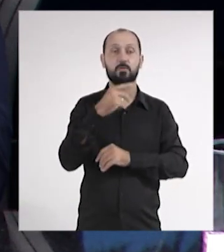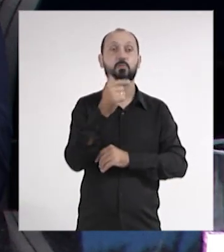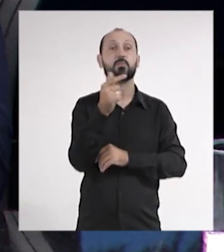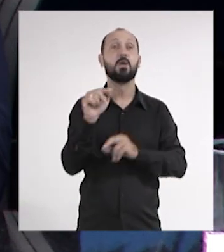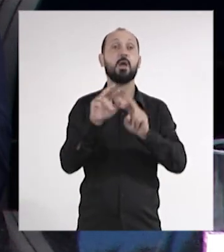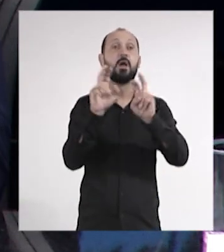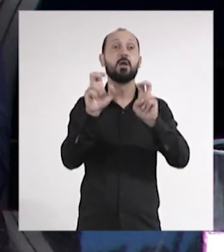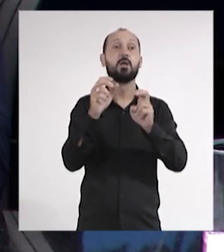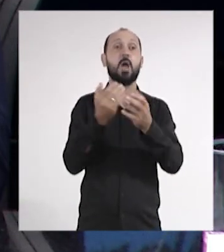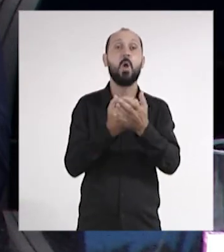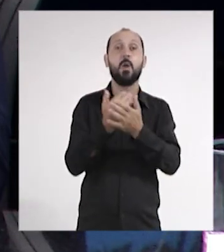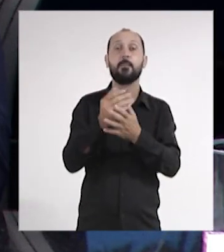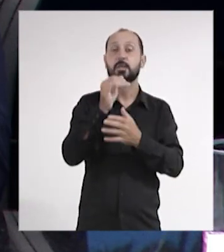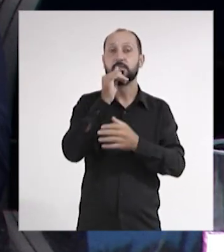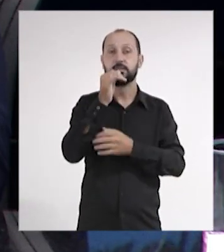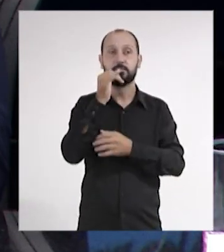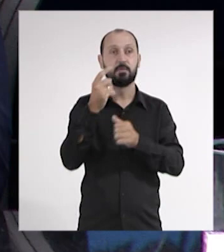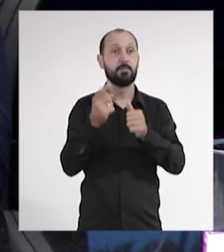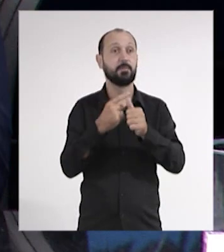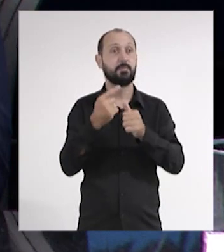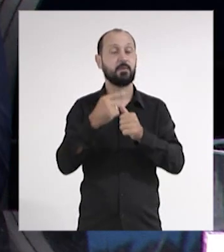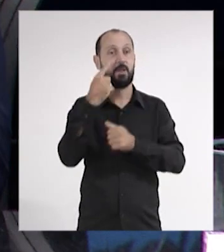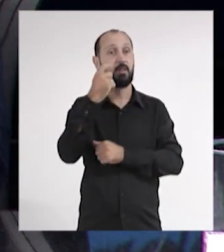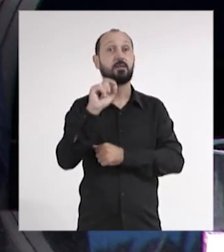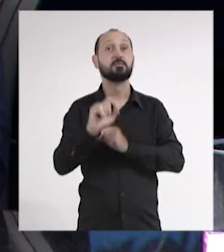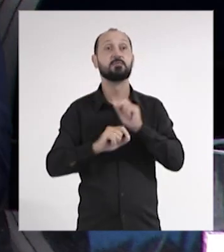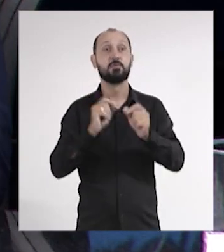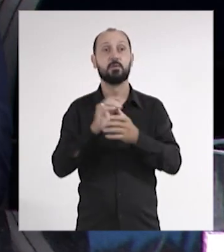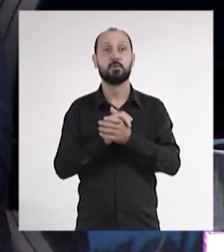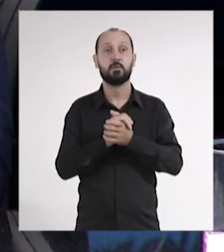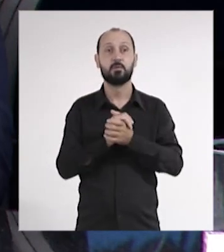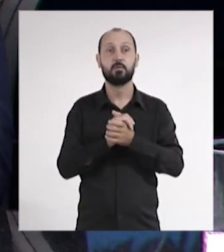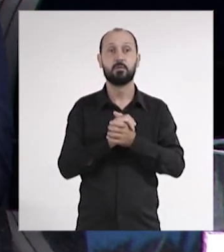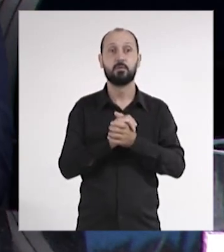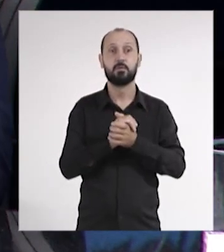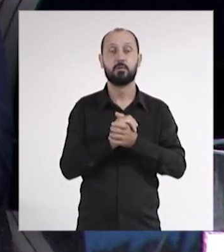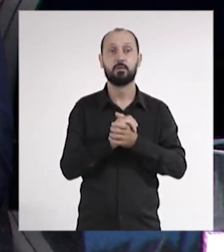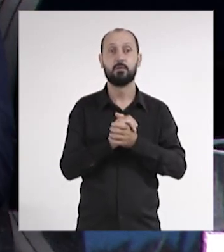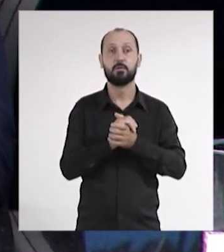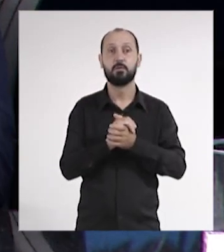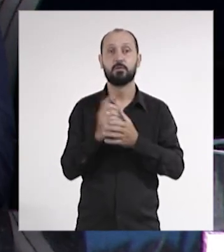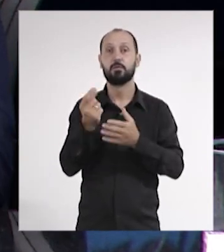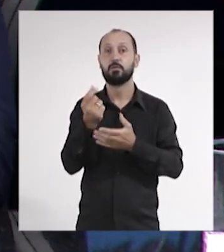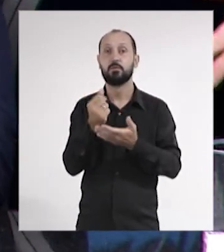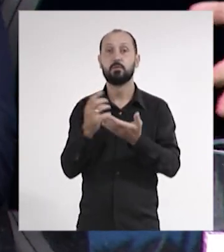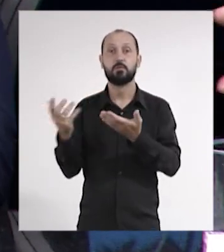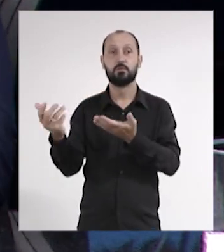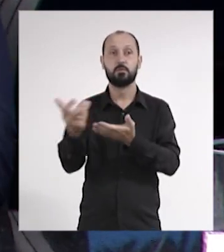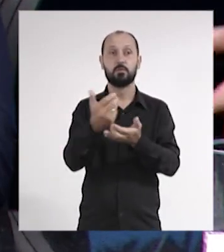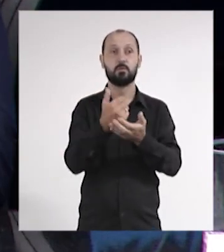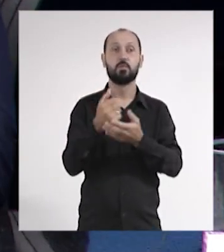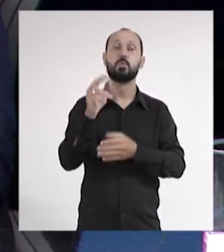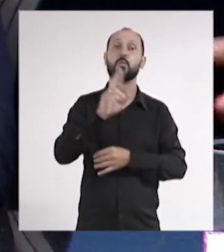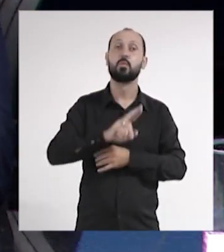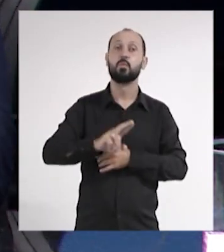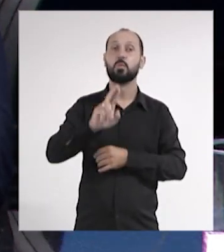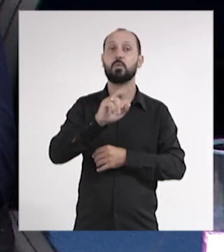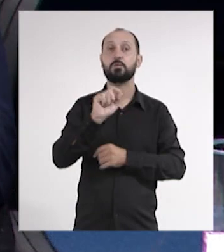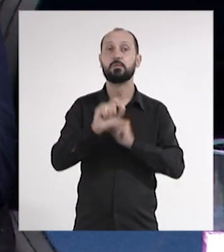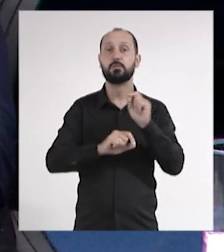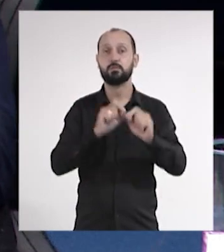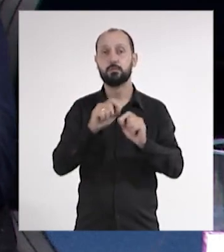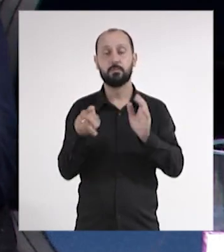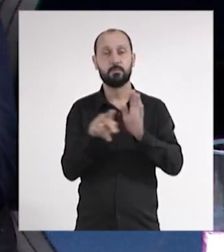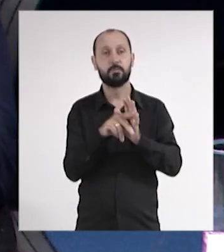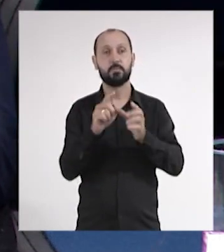propósito, inicialmente, como primeira intenção, aumentar o quantum arrecadatório. No uso de seus meios e